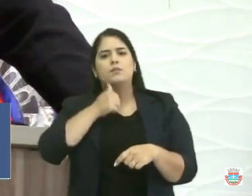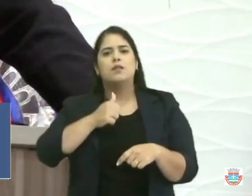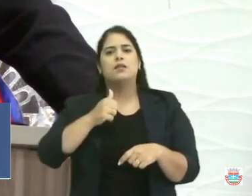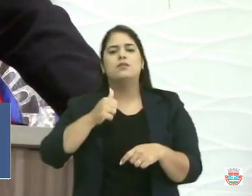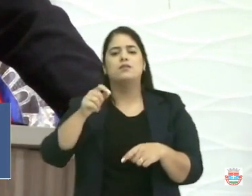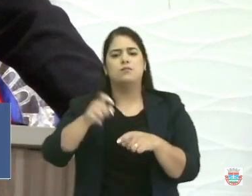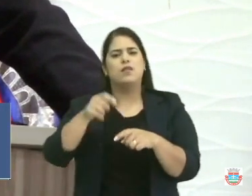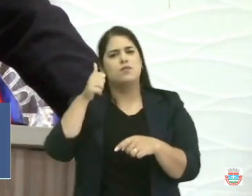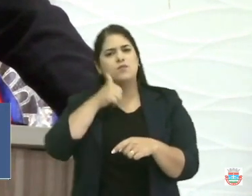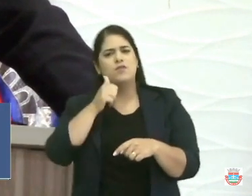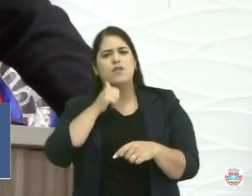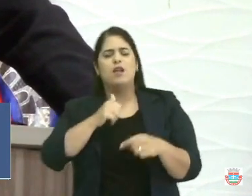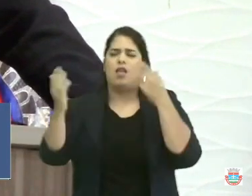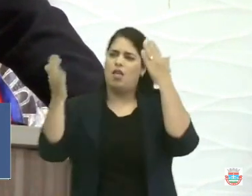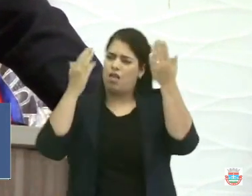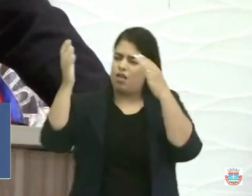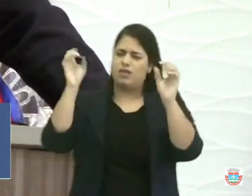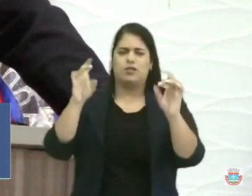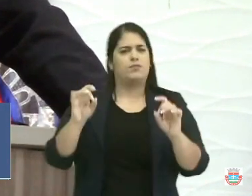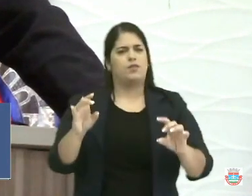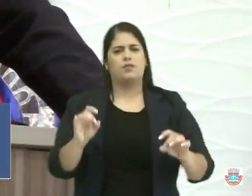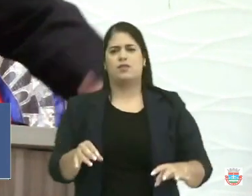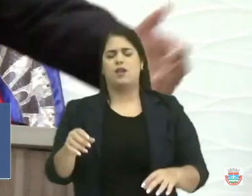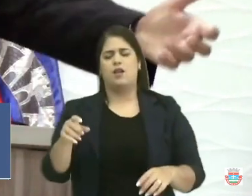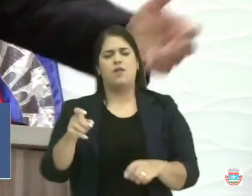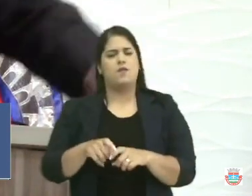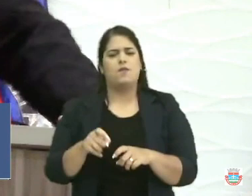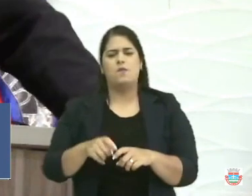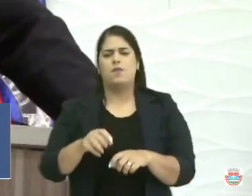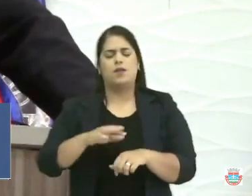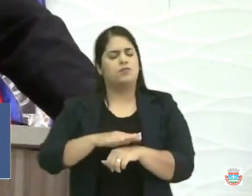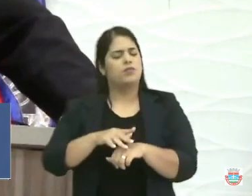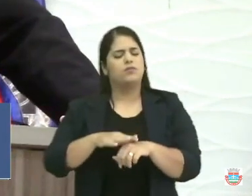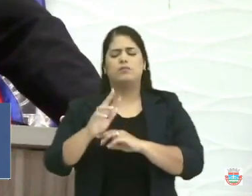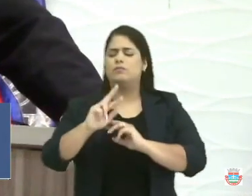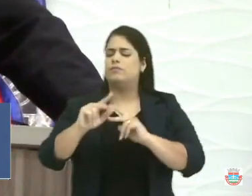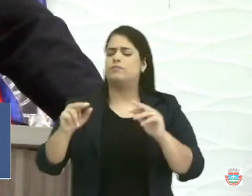neuro especial para criança. Mete diabetes. Nós, e você quer o que mais?